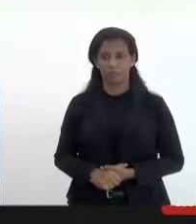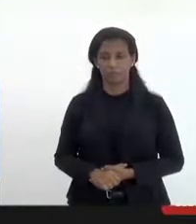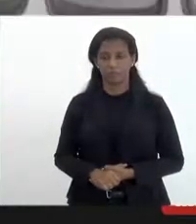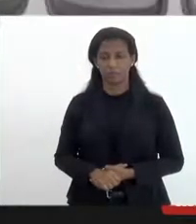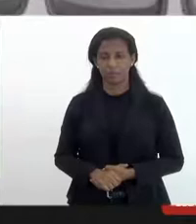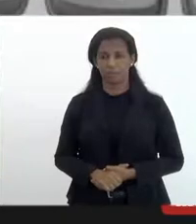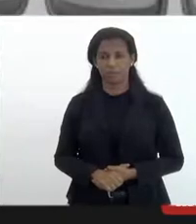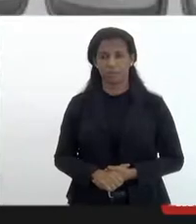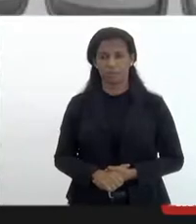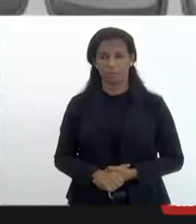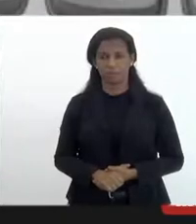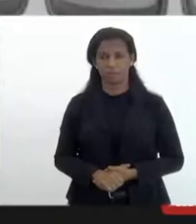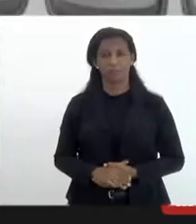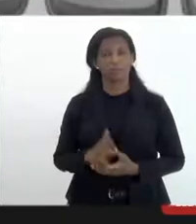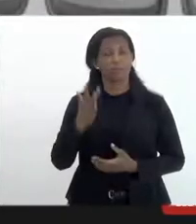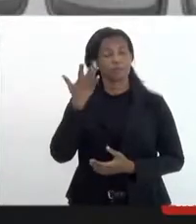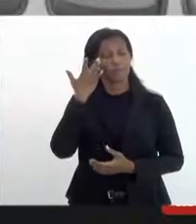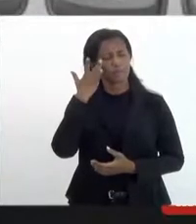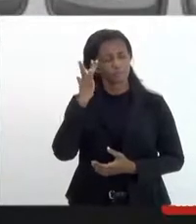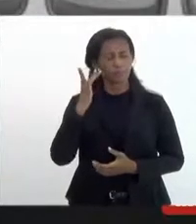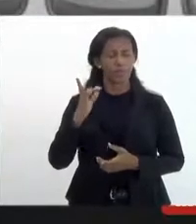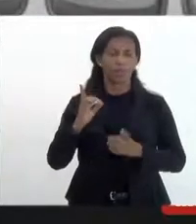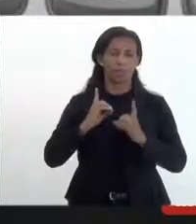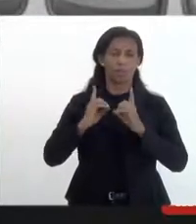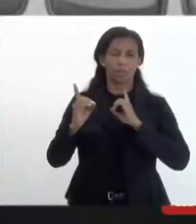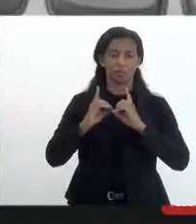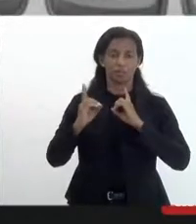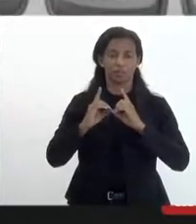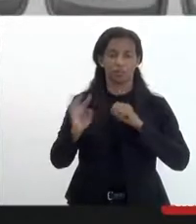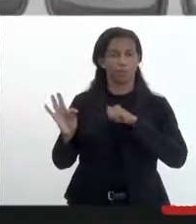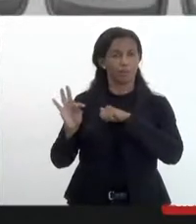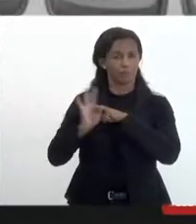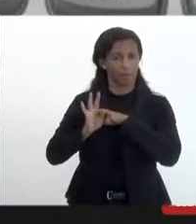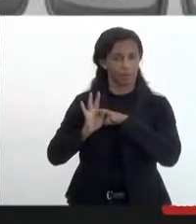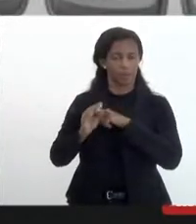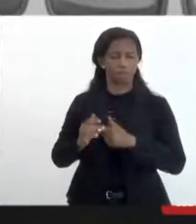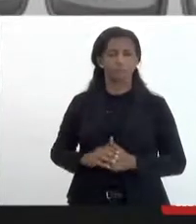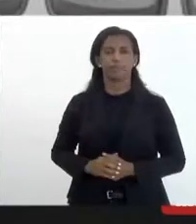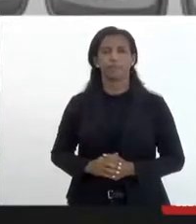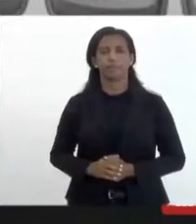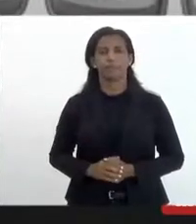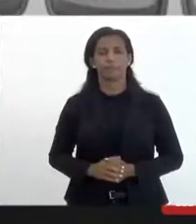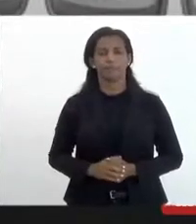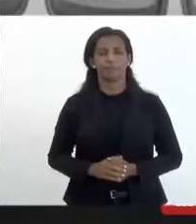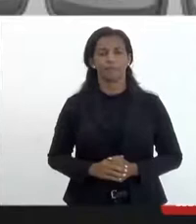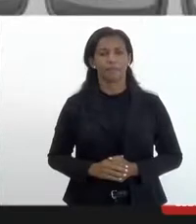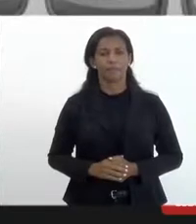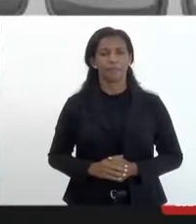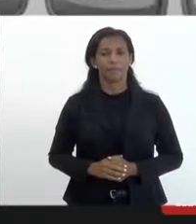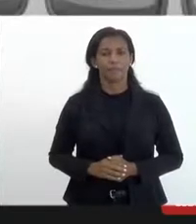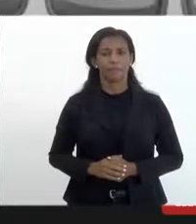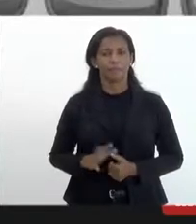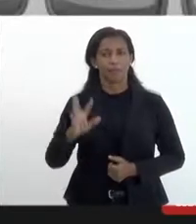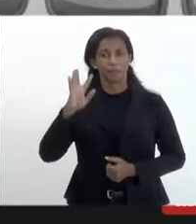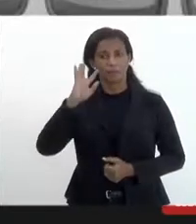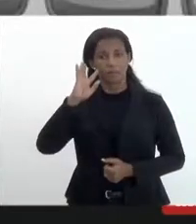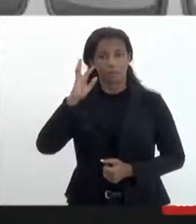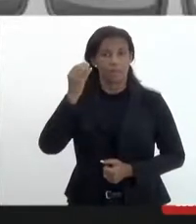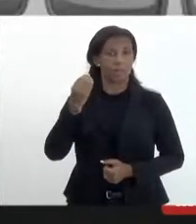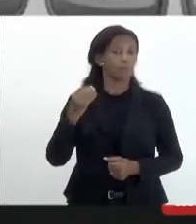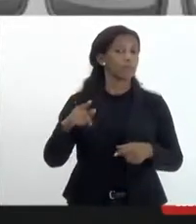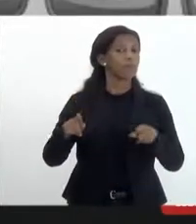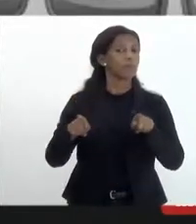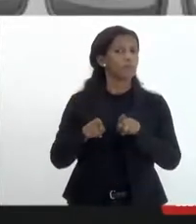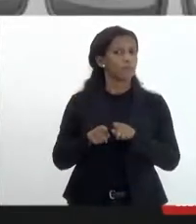Assim, deputado, eu acho que a discussão é eminentemente técnica, tá? A decisão é uma decisão